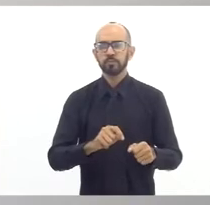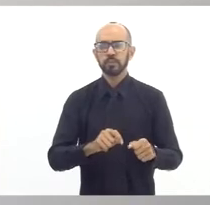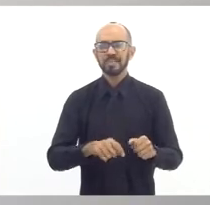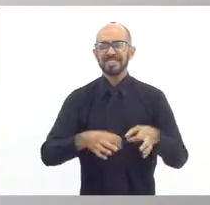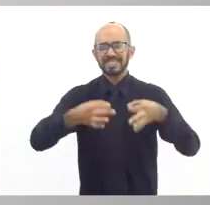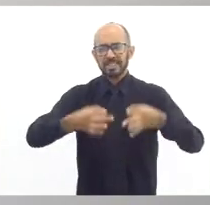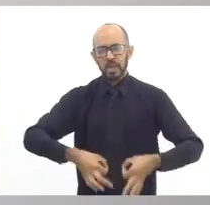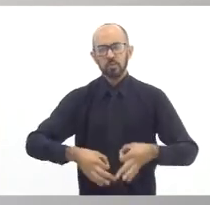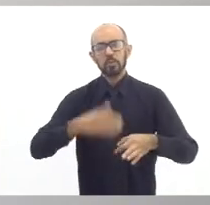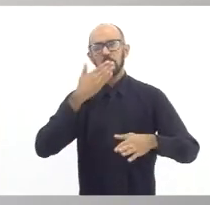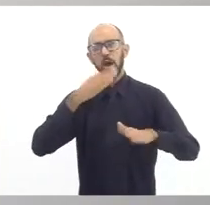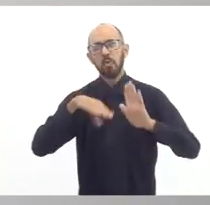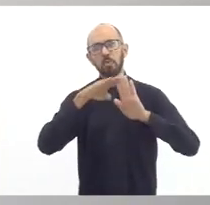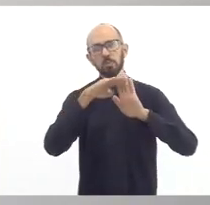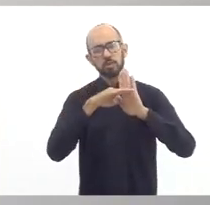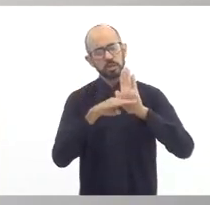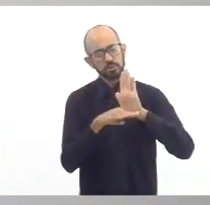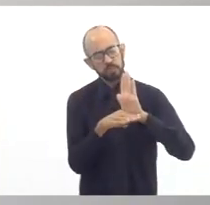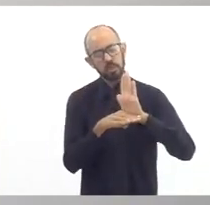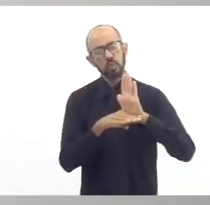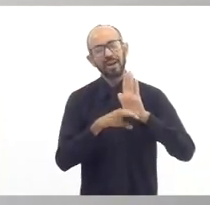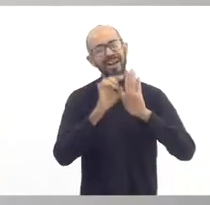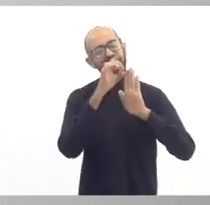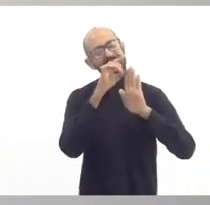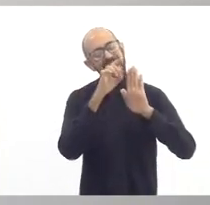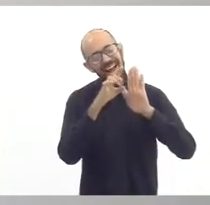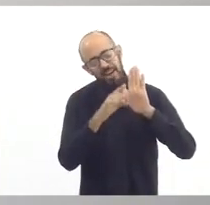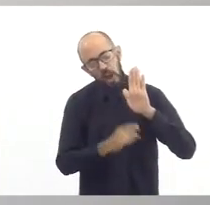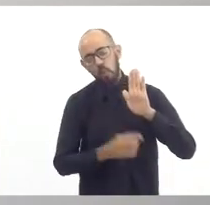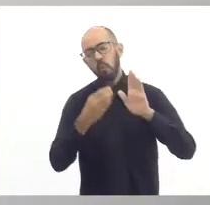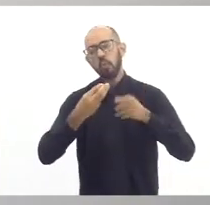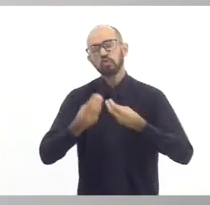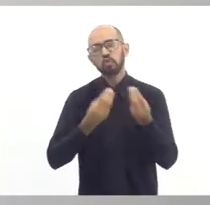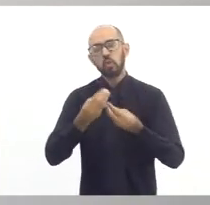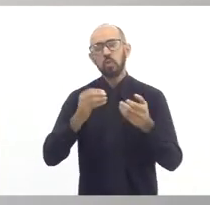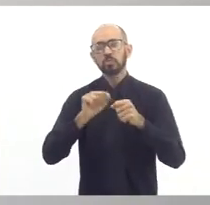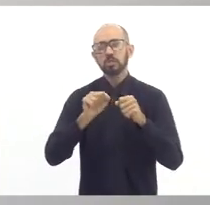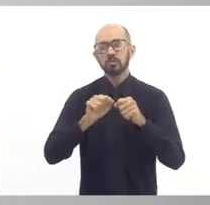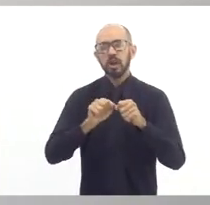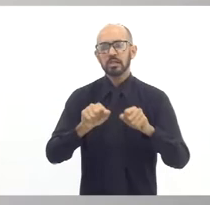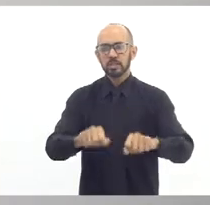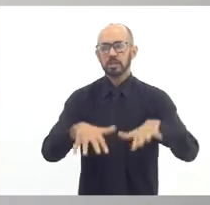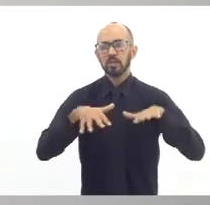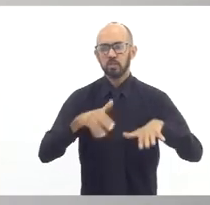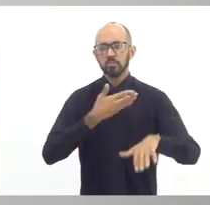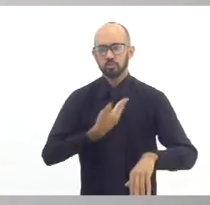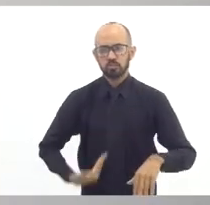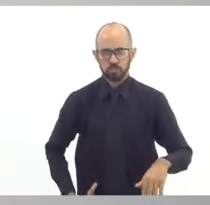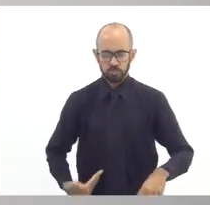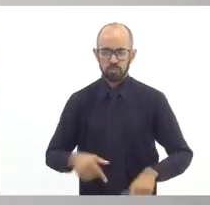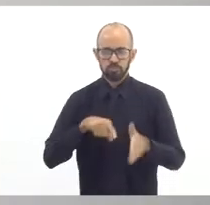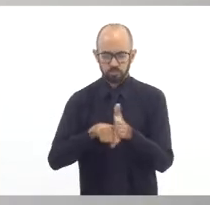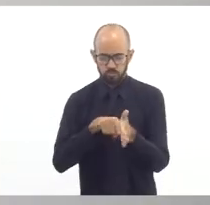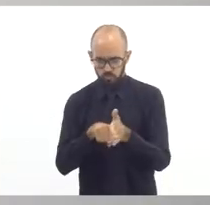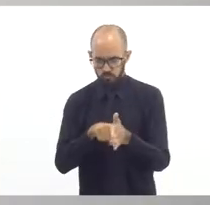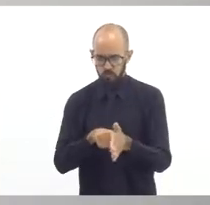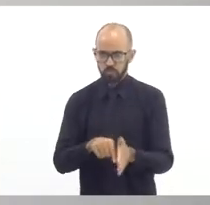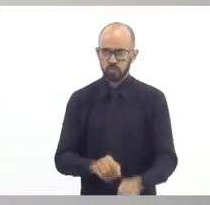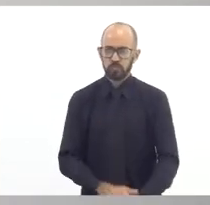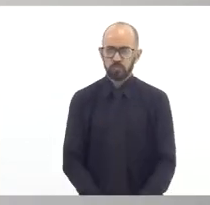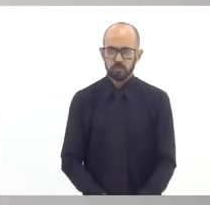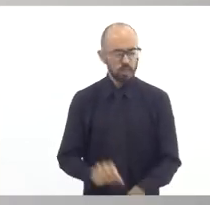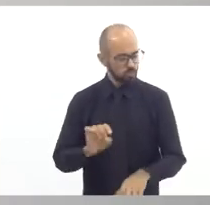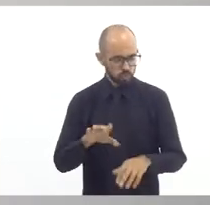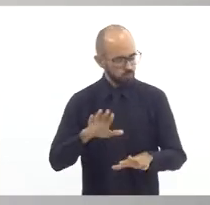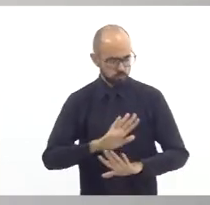os procedimentos, passo a passo, como é realizada essa consulta pública. Eu vou ficar por